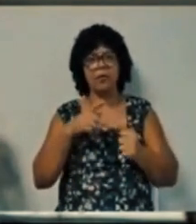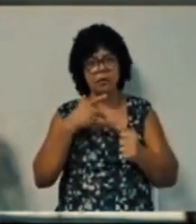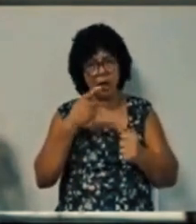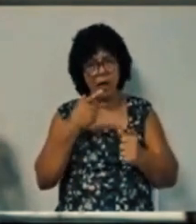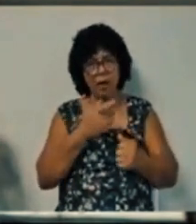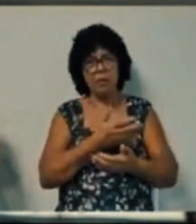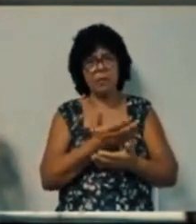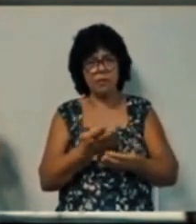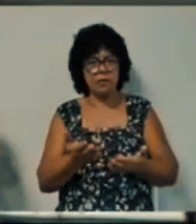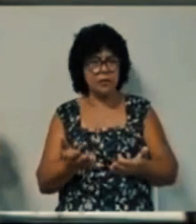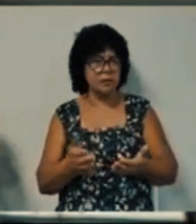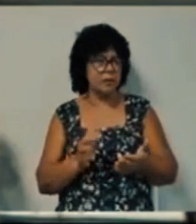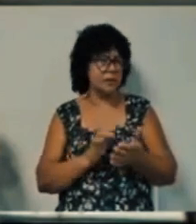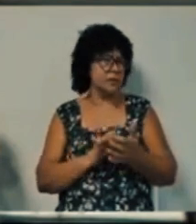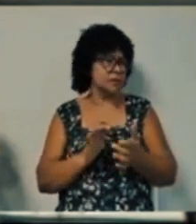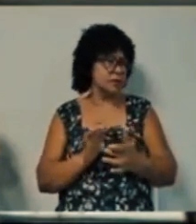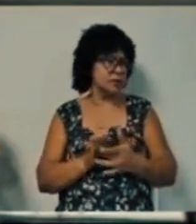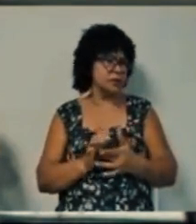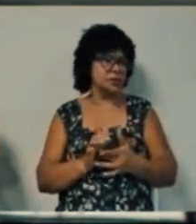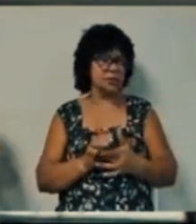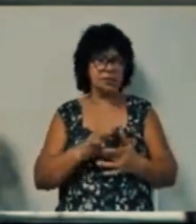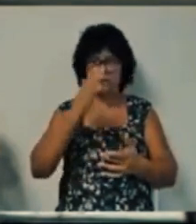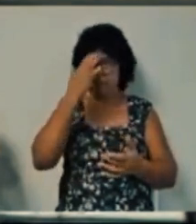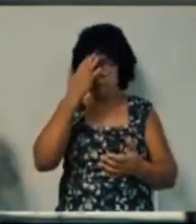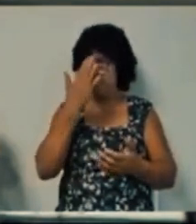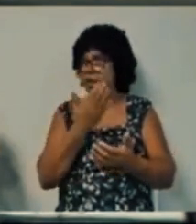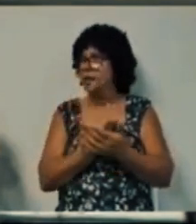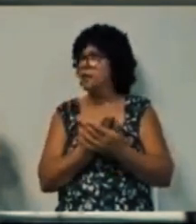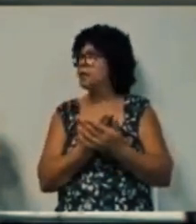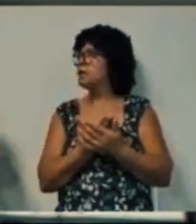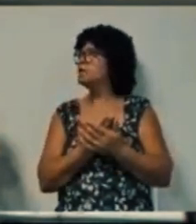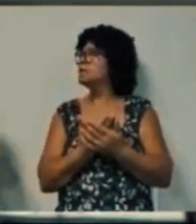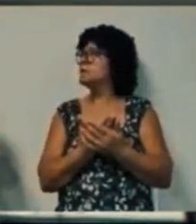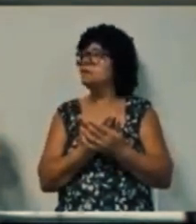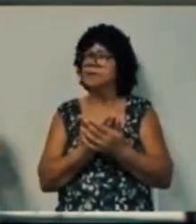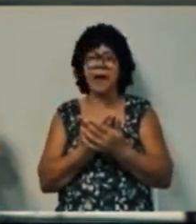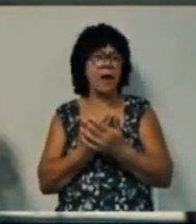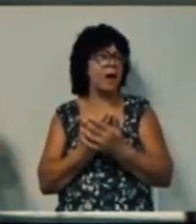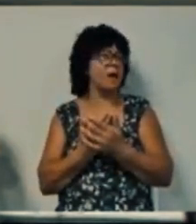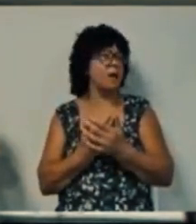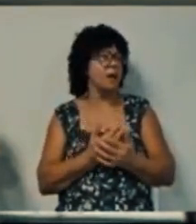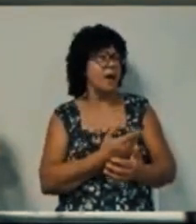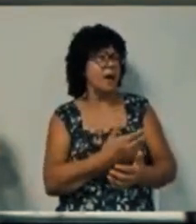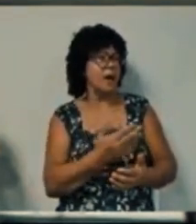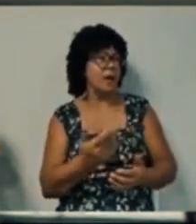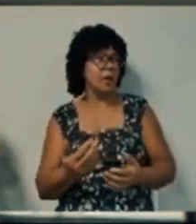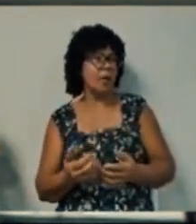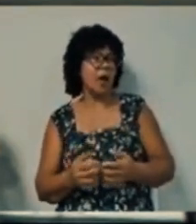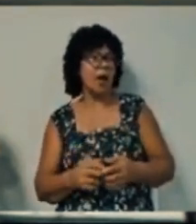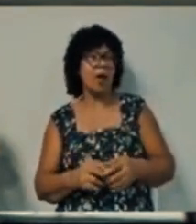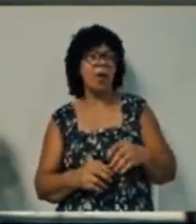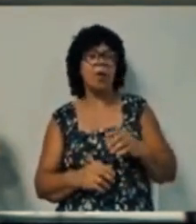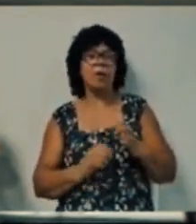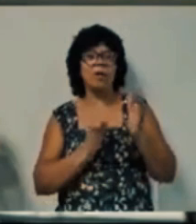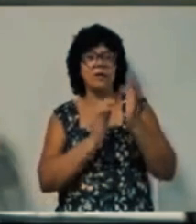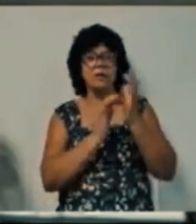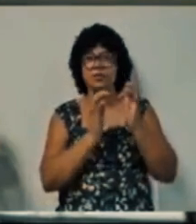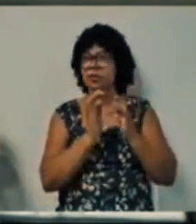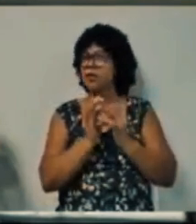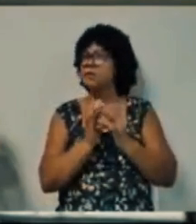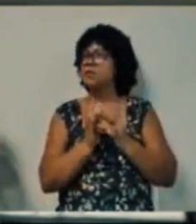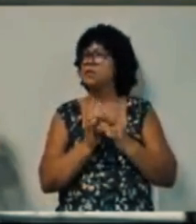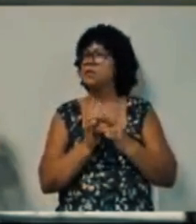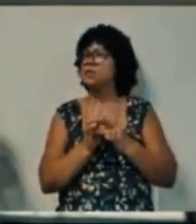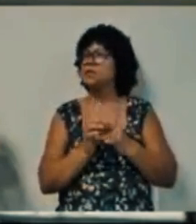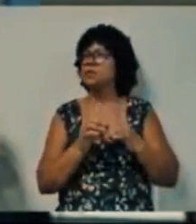o Jesus que você creu é o mesmo que Paulo pregava, e ele está aqui nessa noite, e ele pode te curar aí